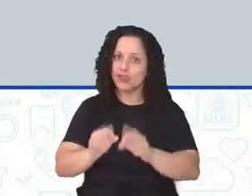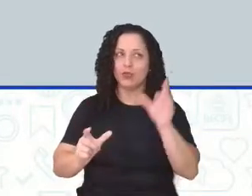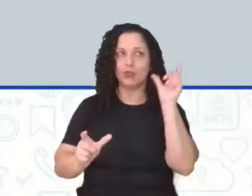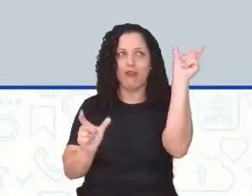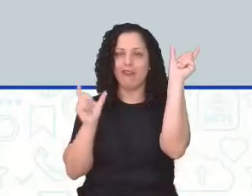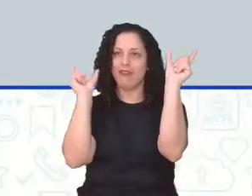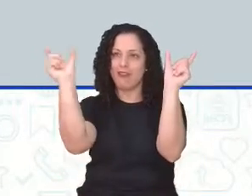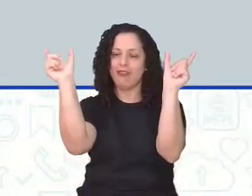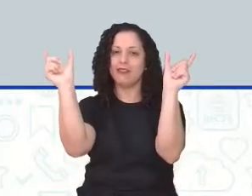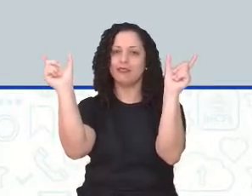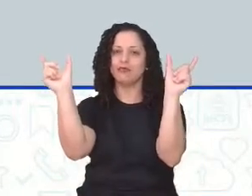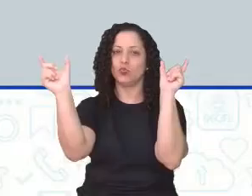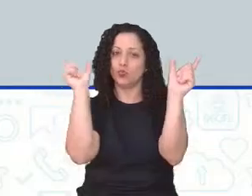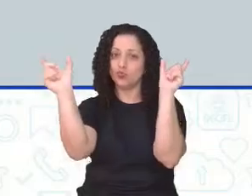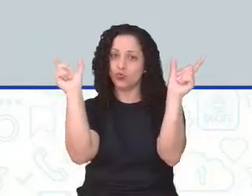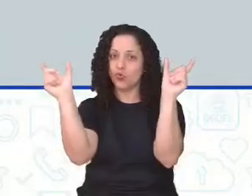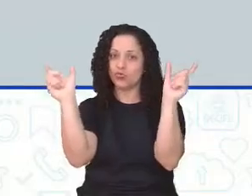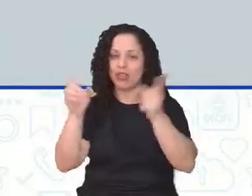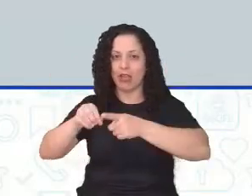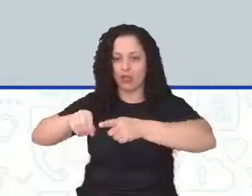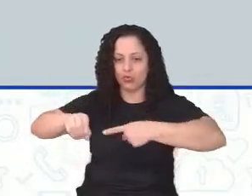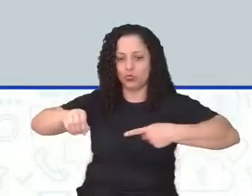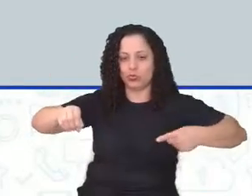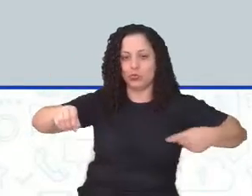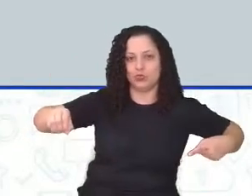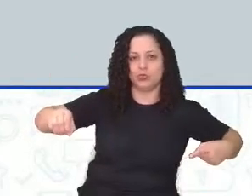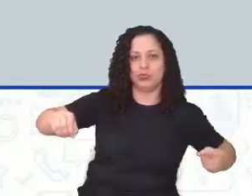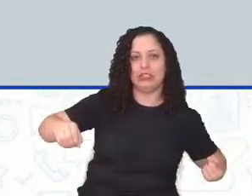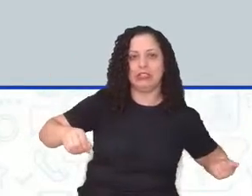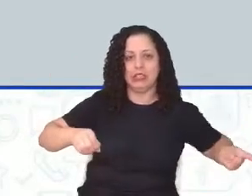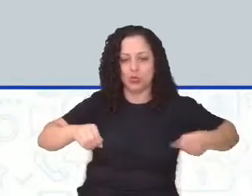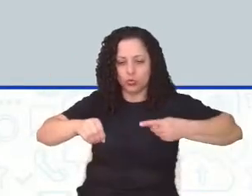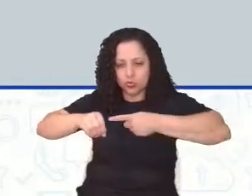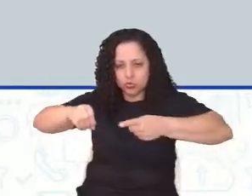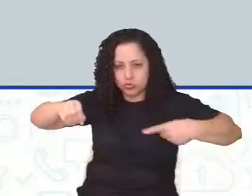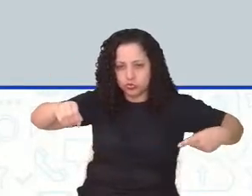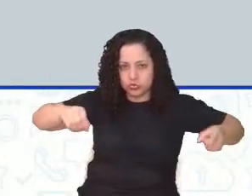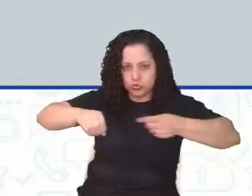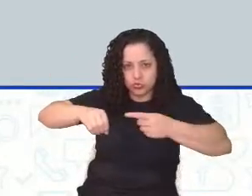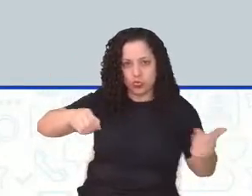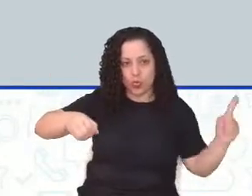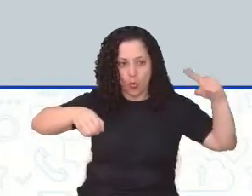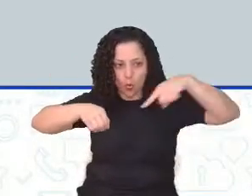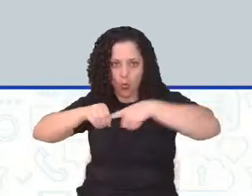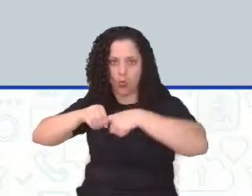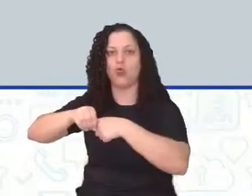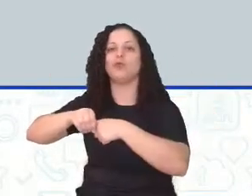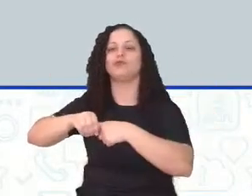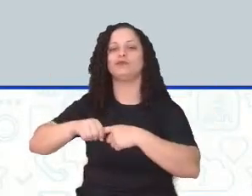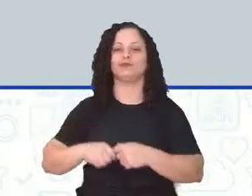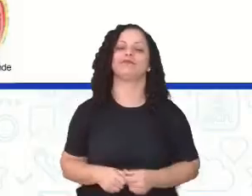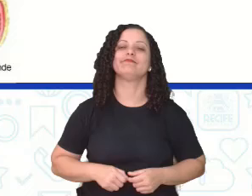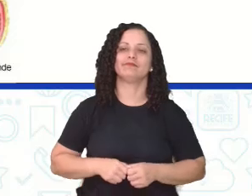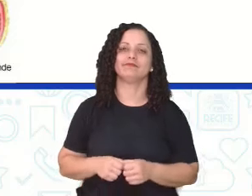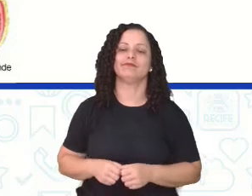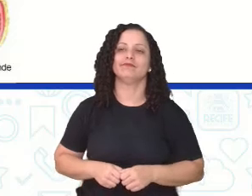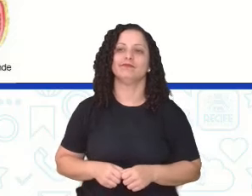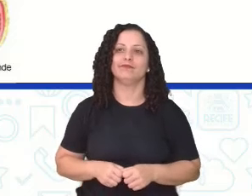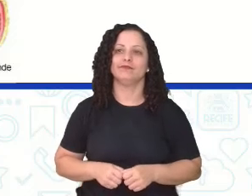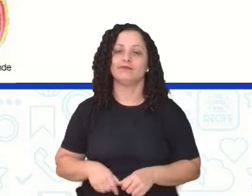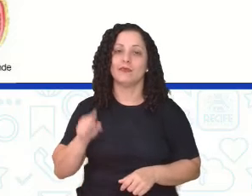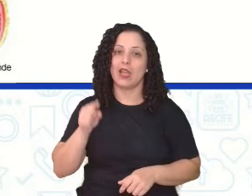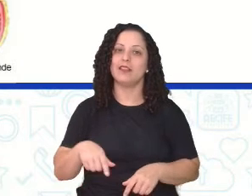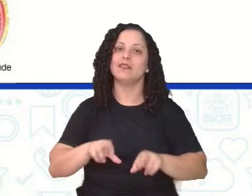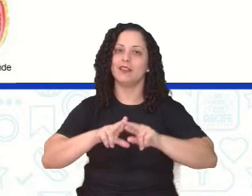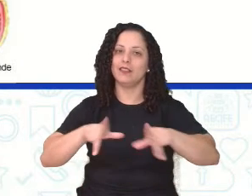os espermatozoides mergulhados no esperma e são eliminados. Então, essa é